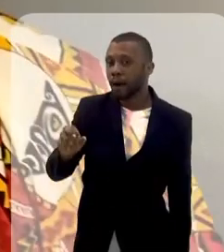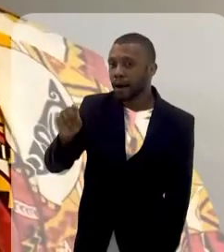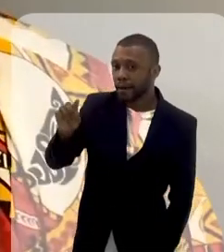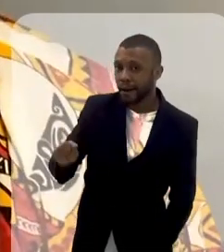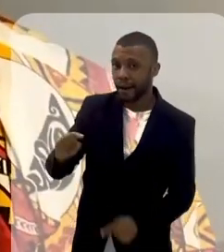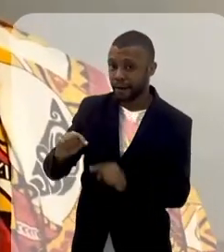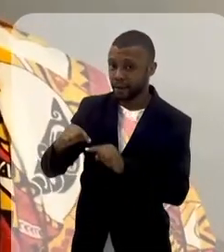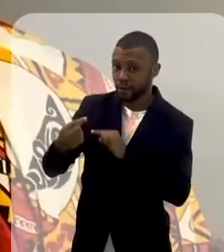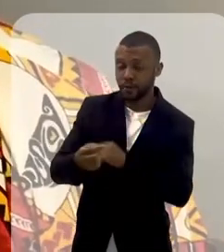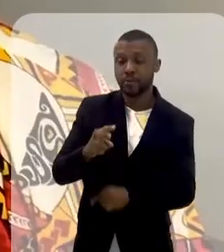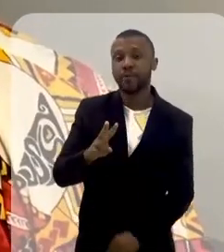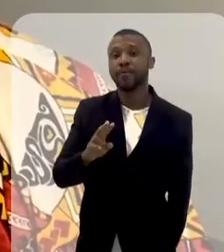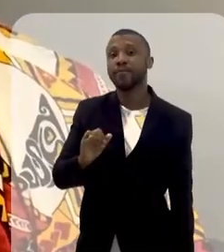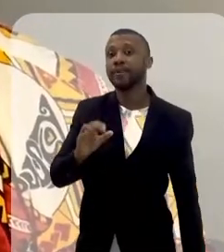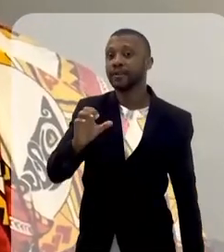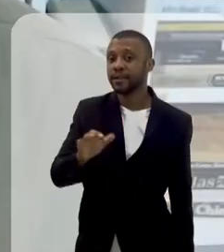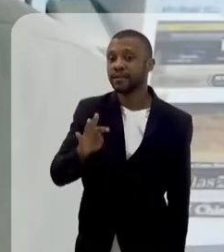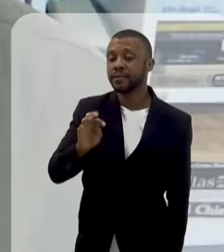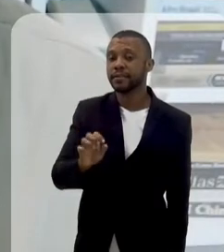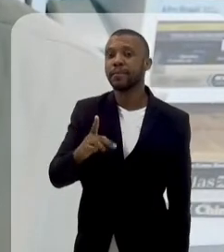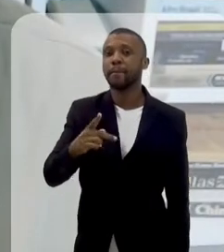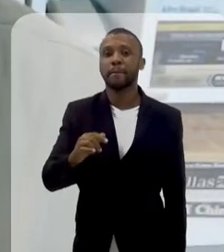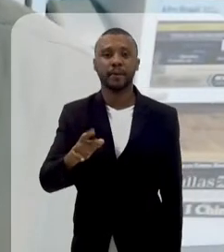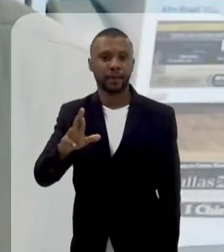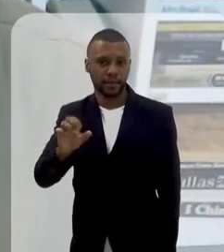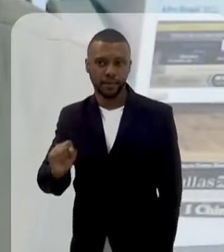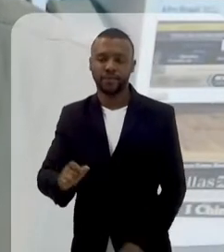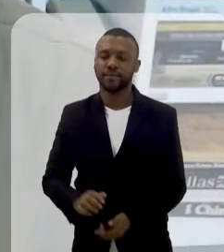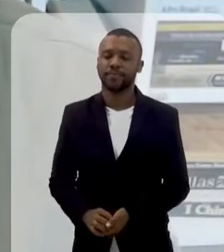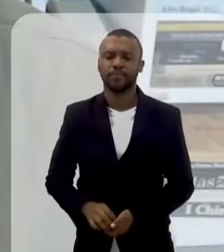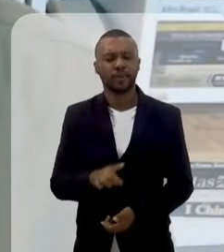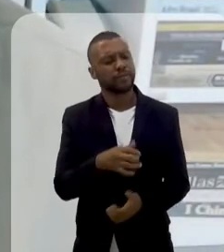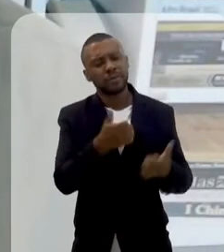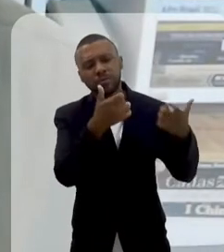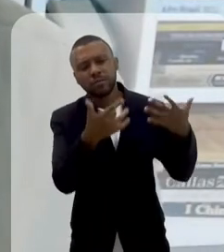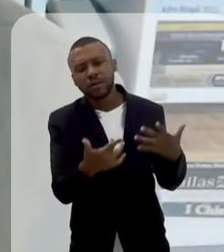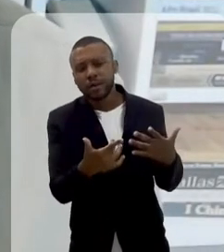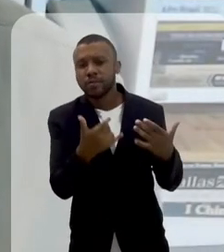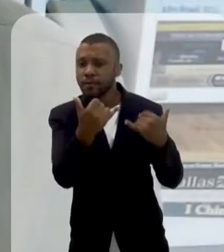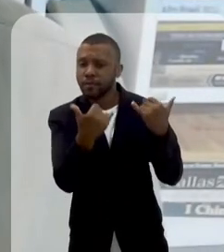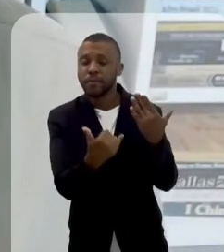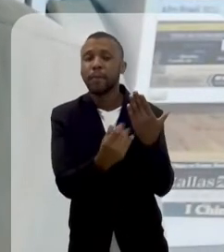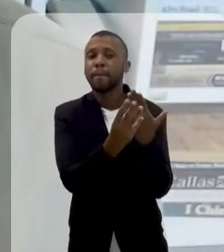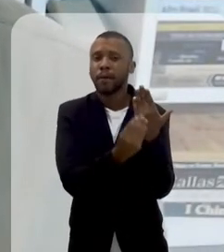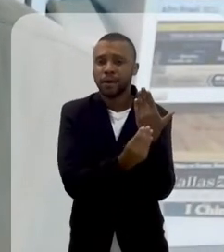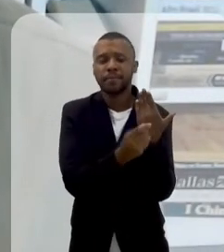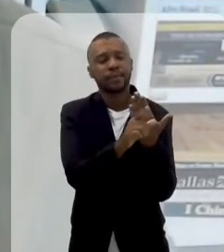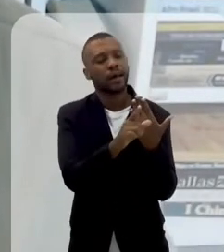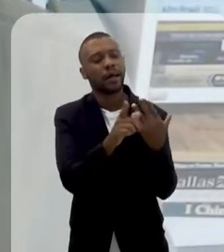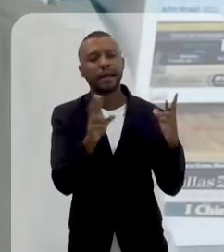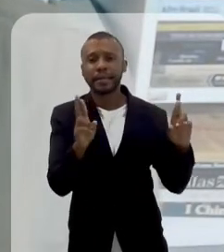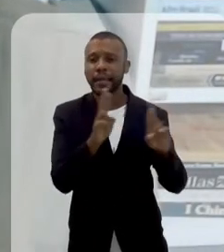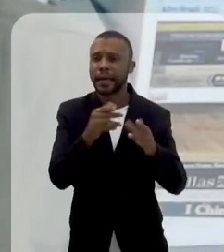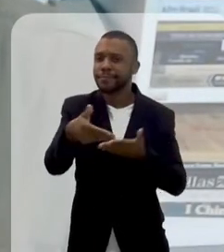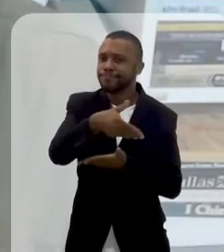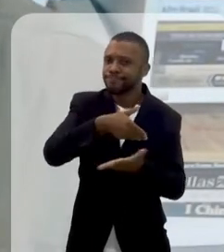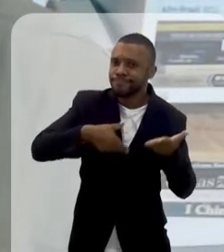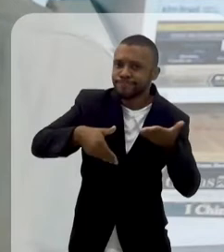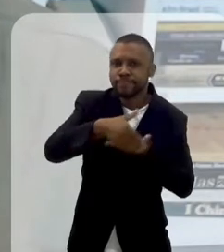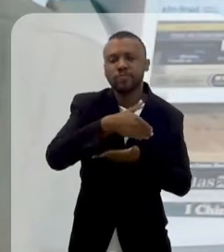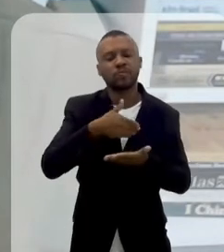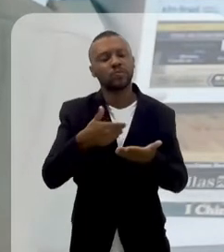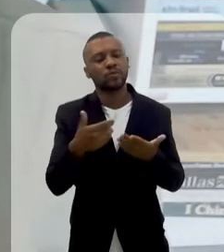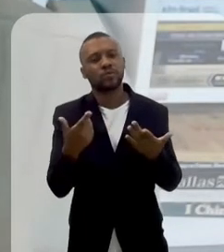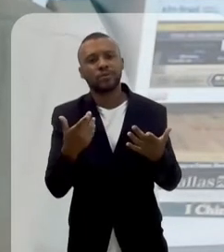depois no Vicente Pires, né? Agora, você menciona, né, nos seus dados biográficos, ao mesmo tempo essa relação